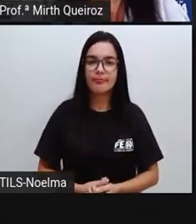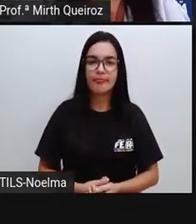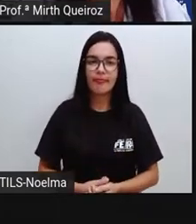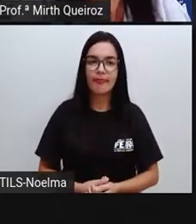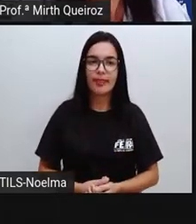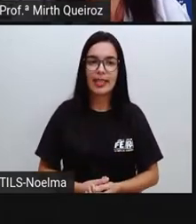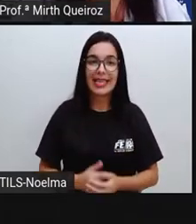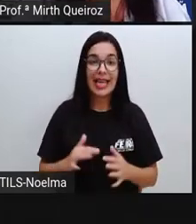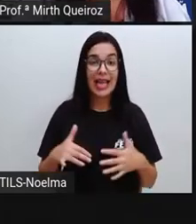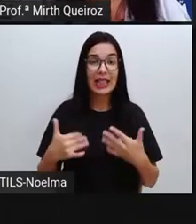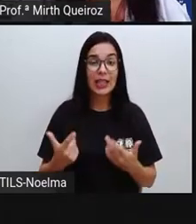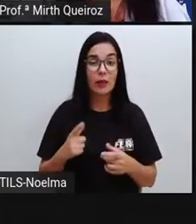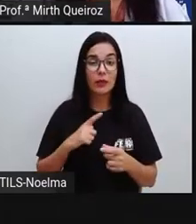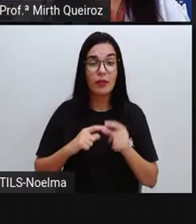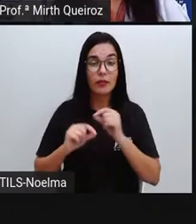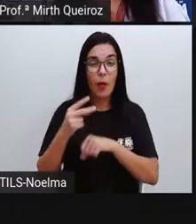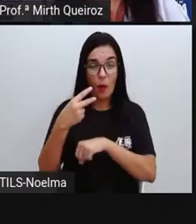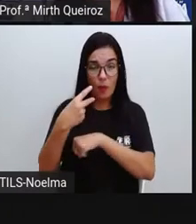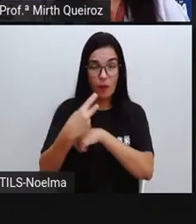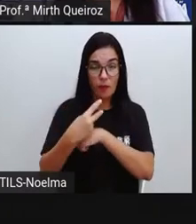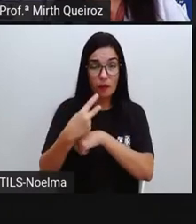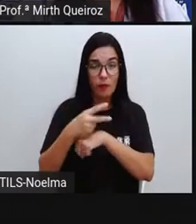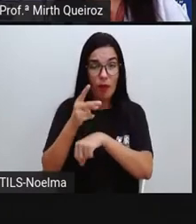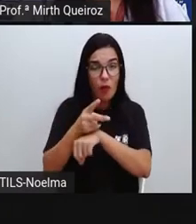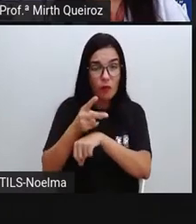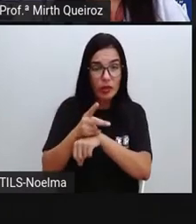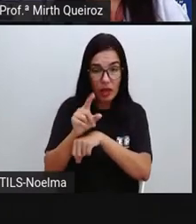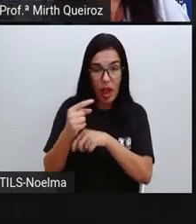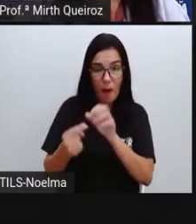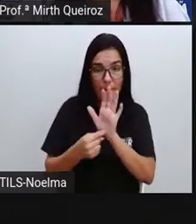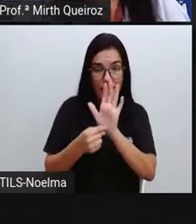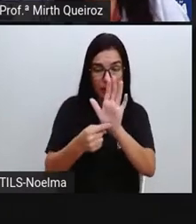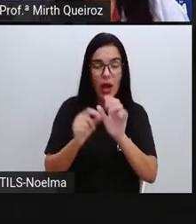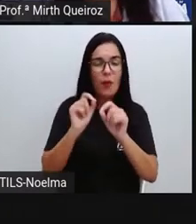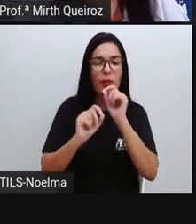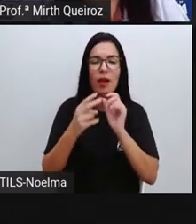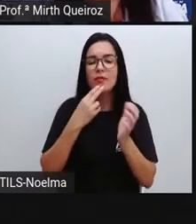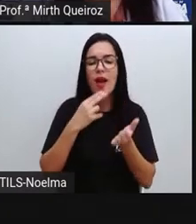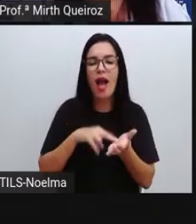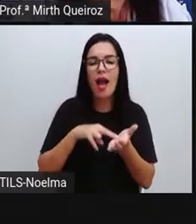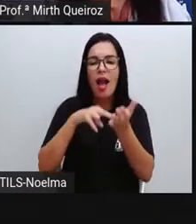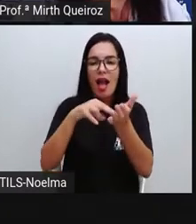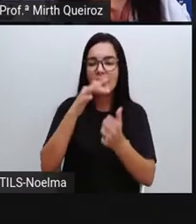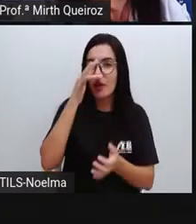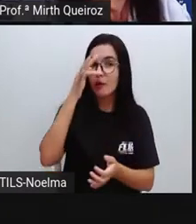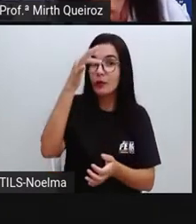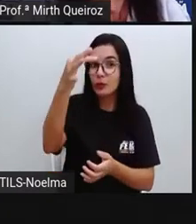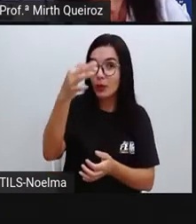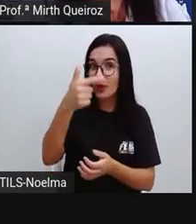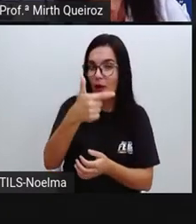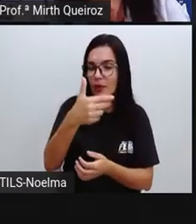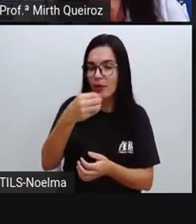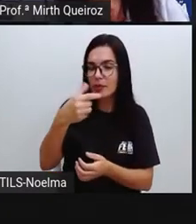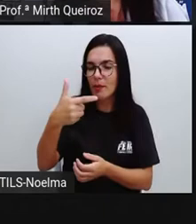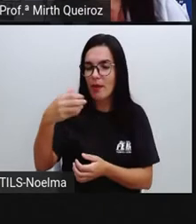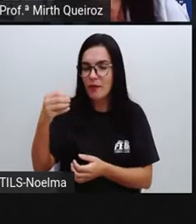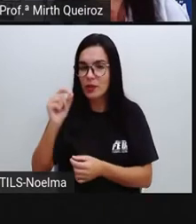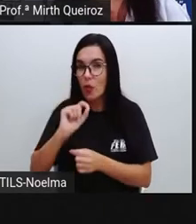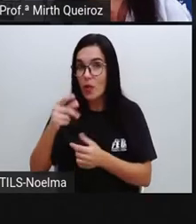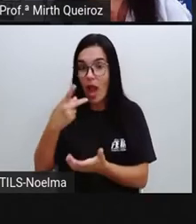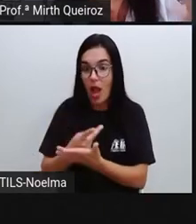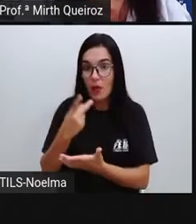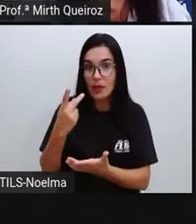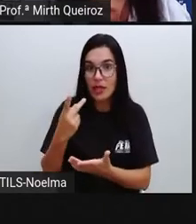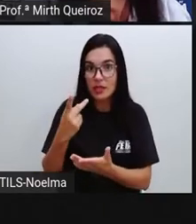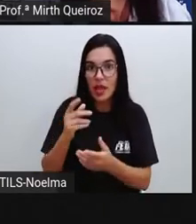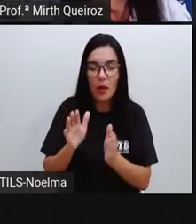E aí, esse primeiro vídeo aí que eu apresentei para vocês, uma carta para o futuro do ano de 2020, sobre o que aconteceu, que foi